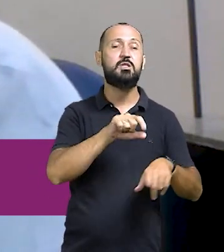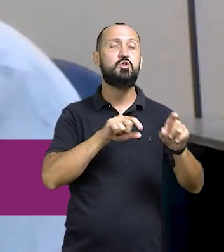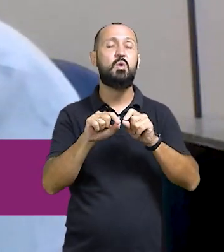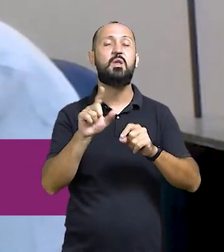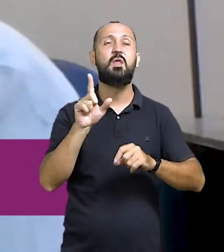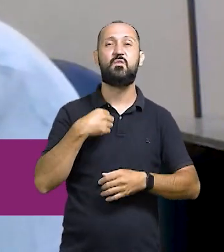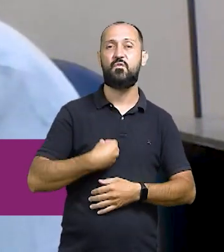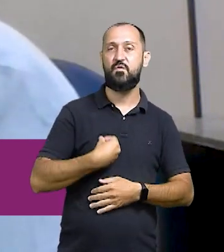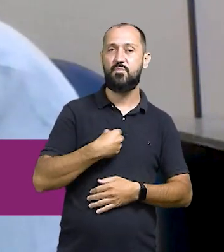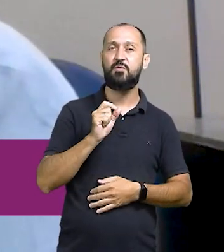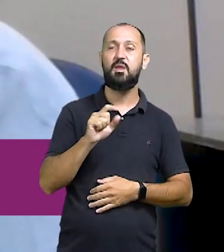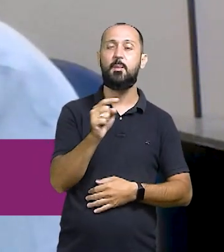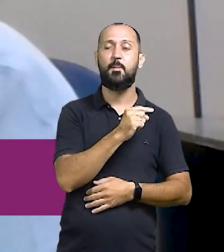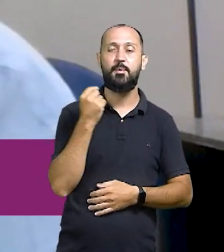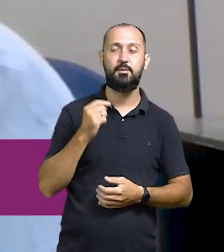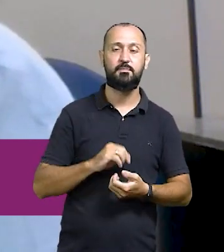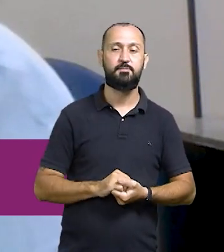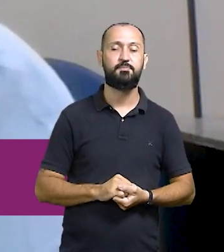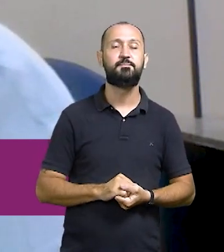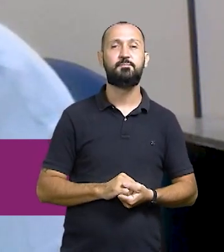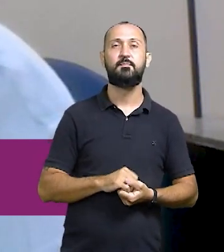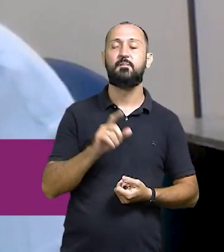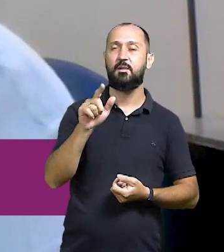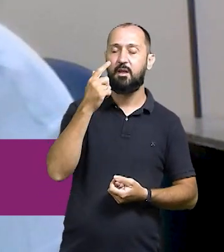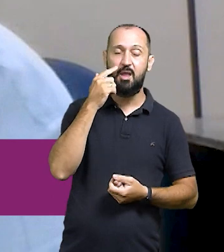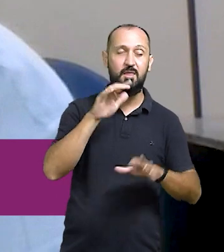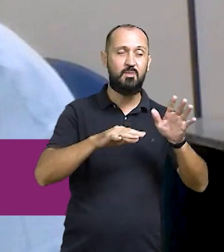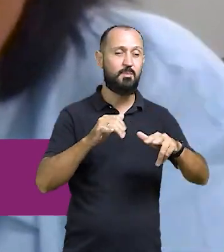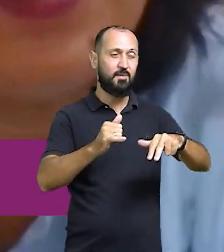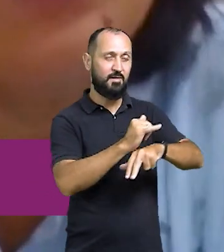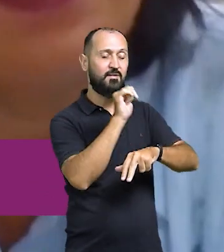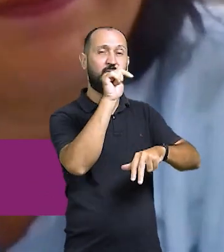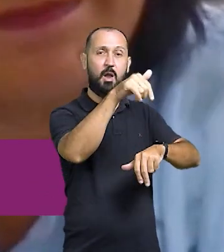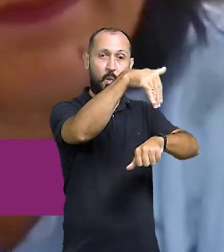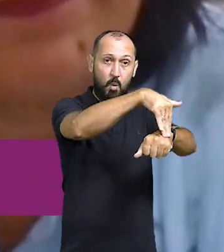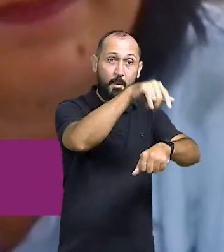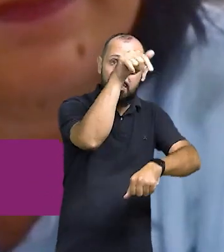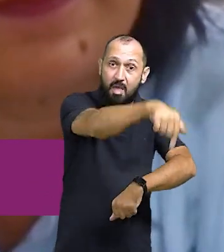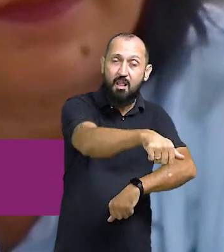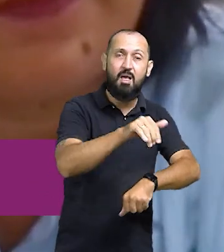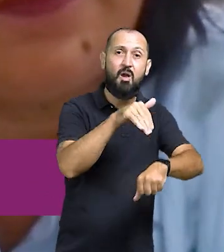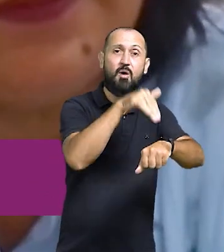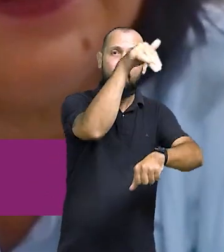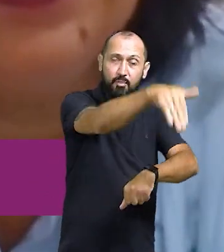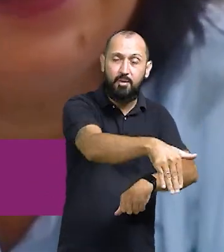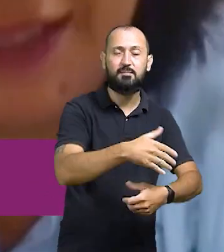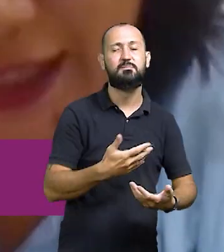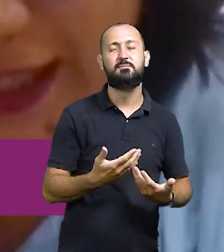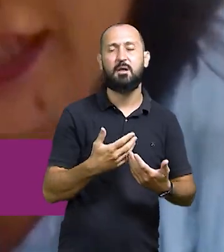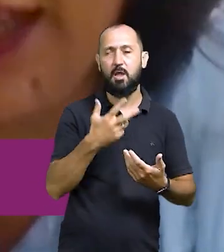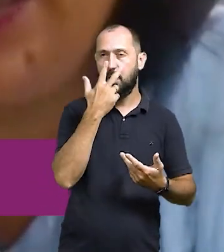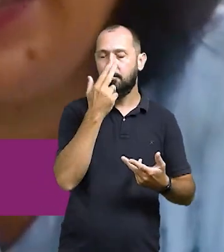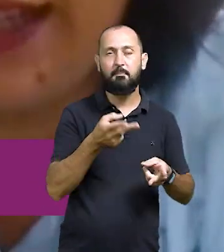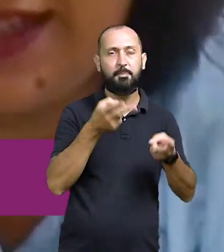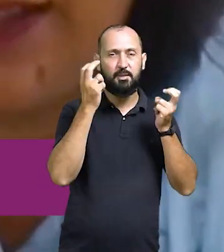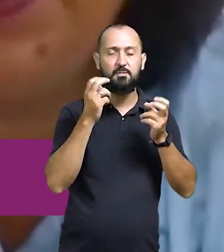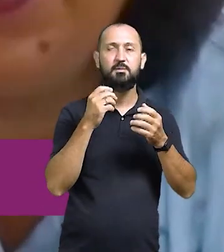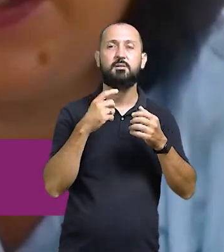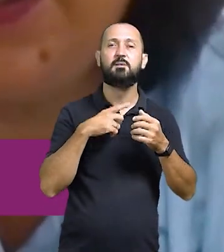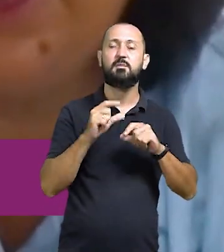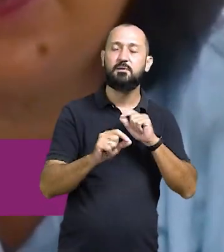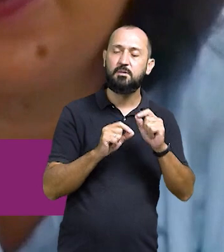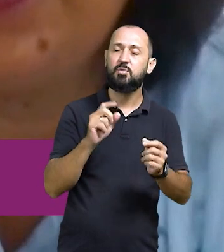no rosto. Então, assim, o ódio expressado nos crimes contra as mulheres evidencia a necessidade de continuar falando da violência,